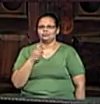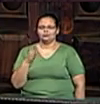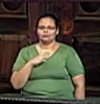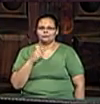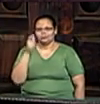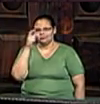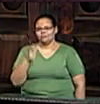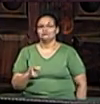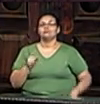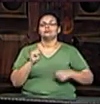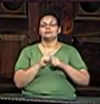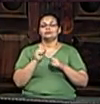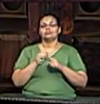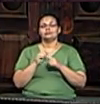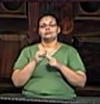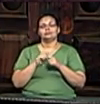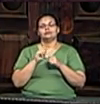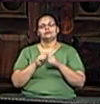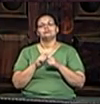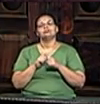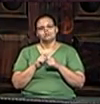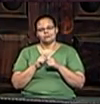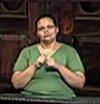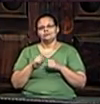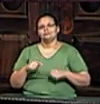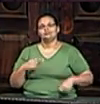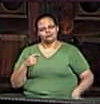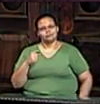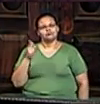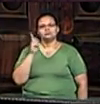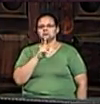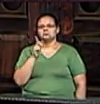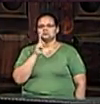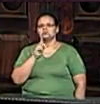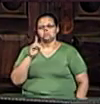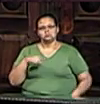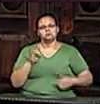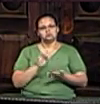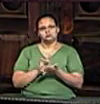o interesse de fazer o enfrentamento e realmente